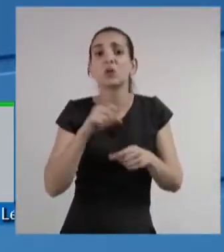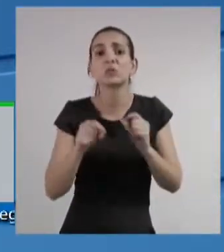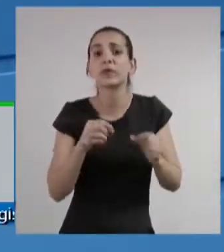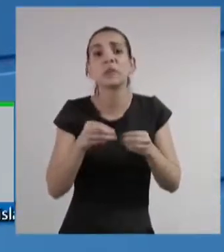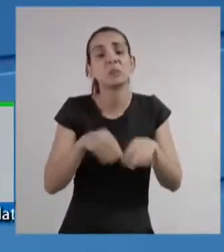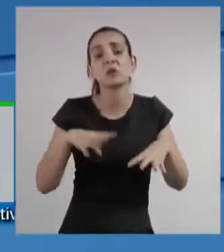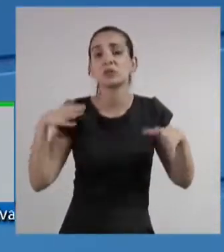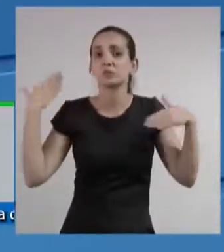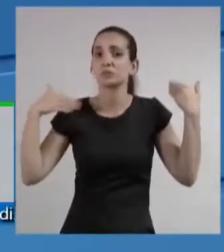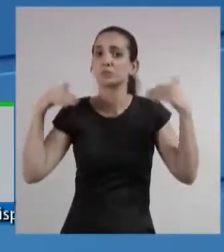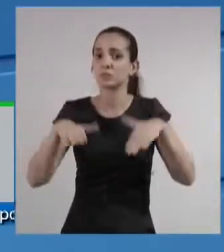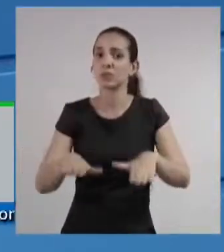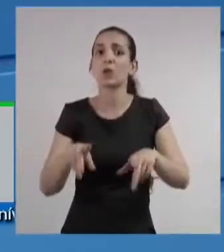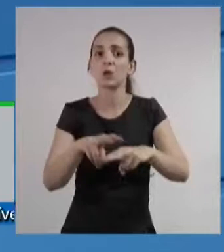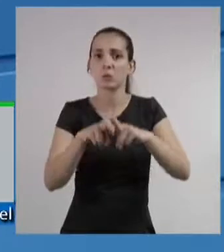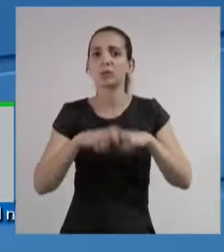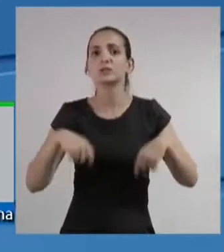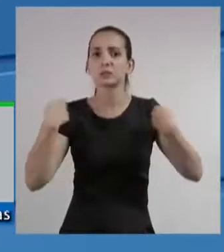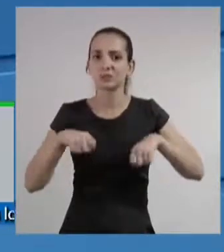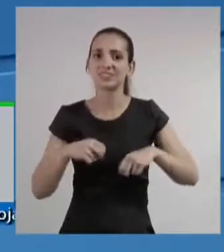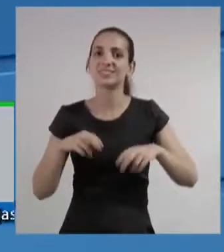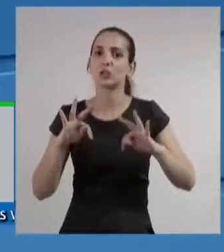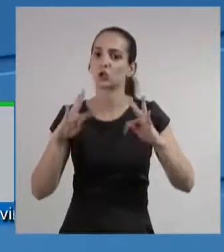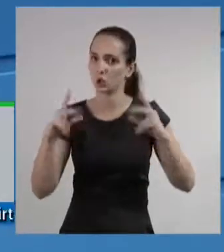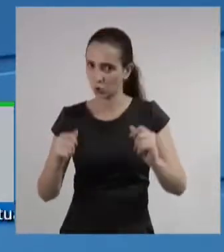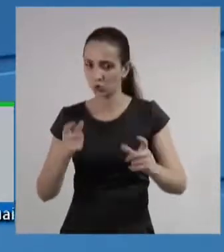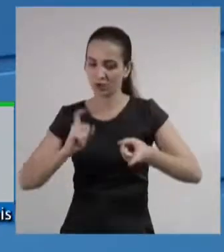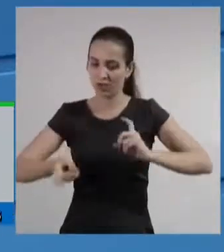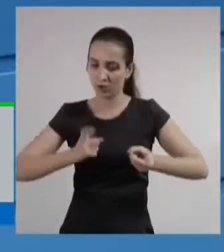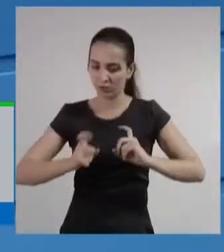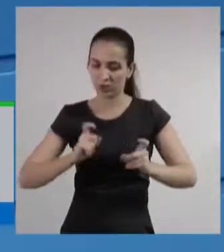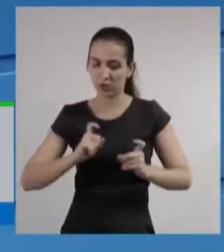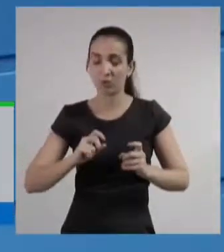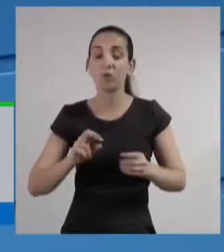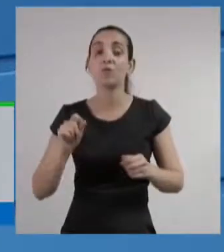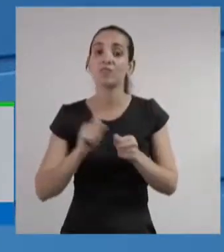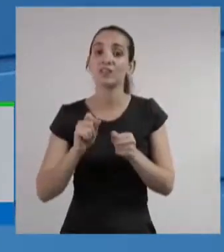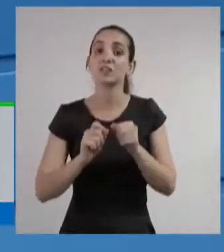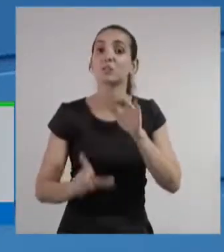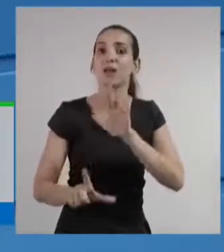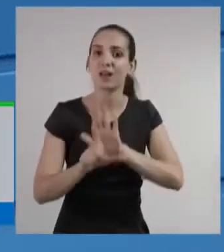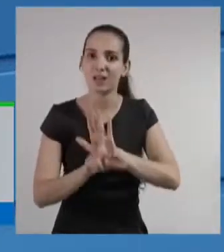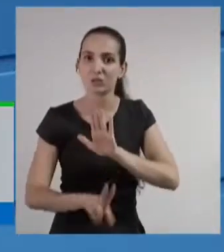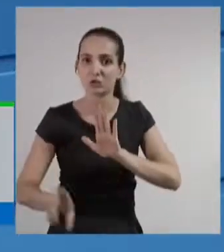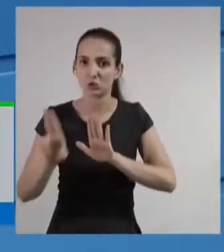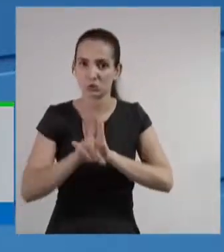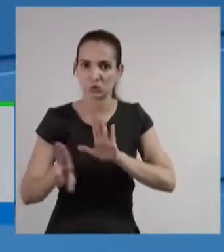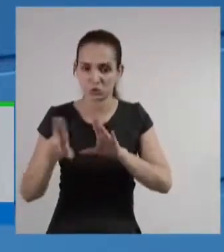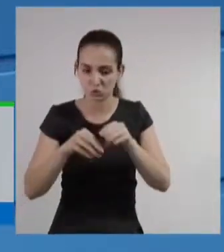fazer uma lei de uso do solo, para que possa fazer em Bonito,